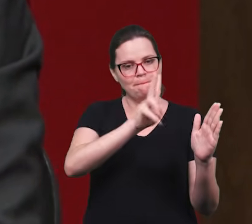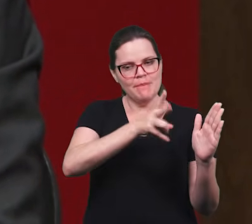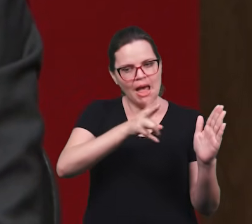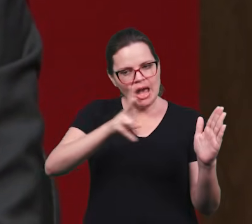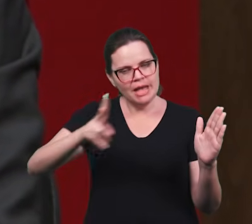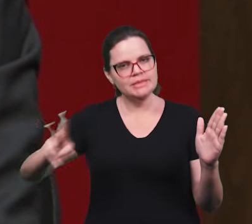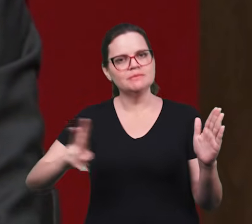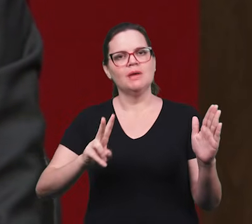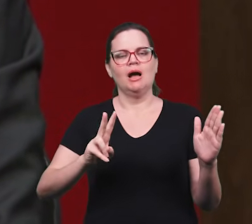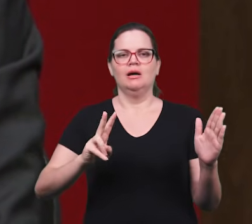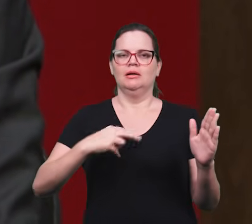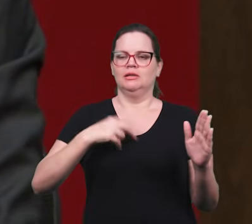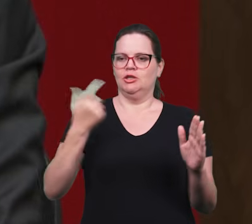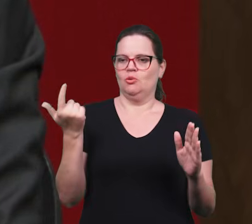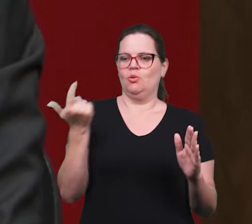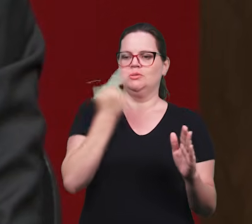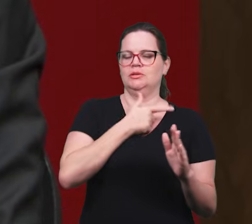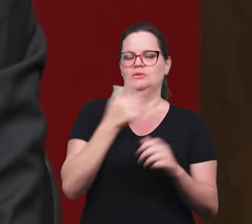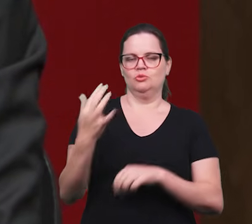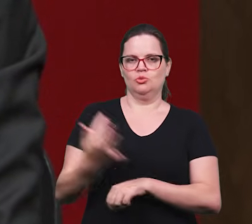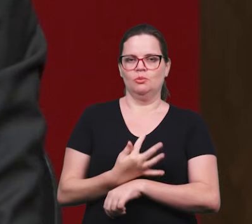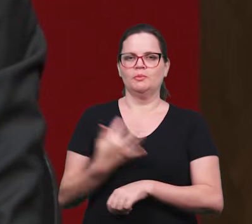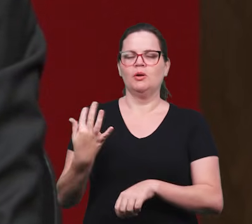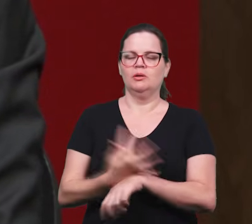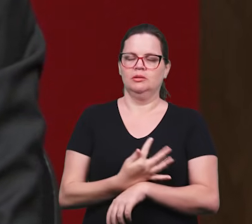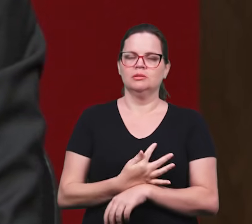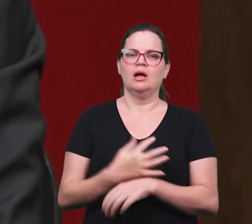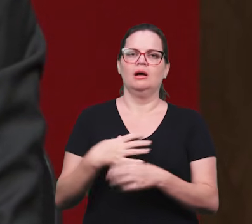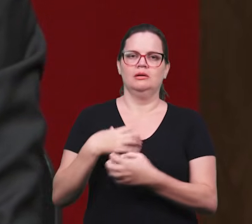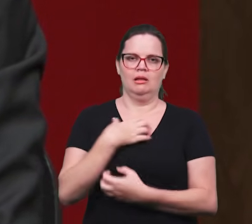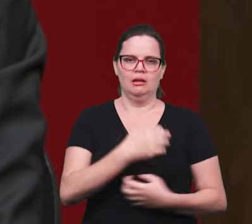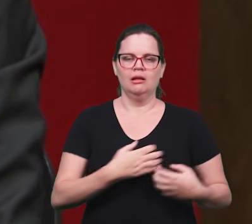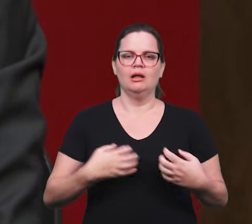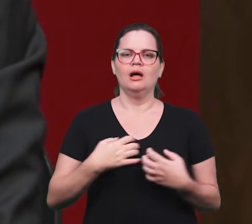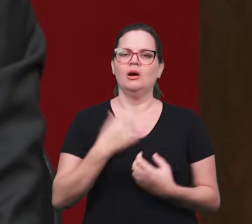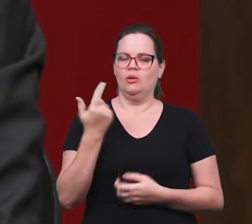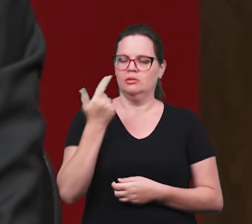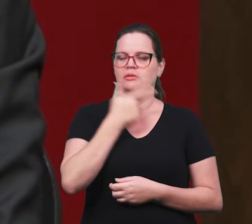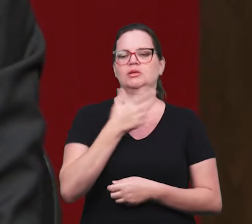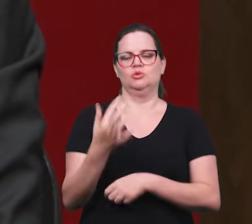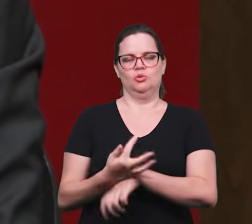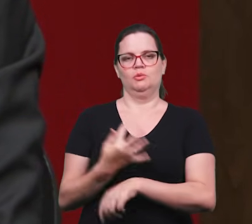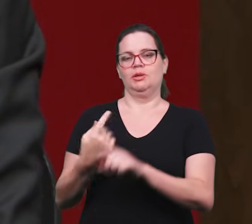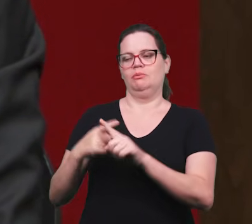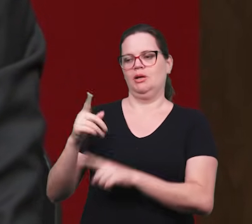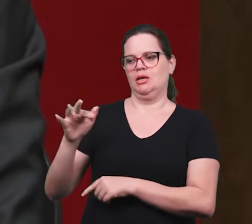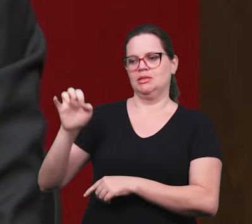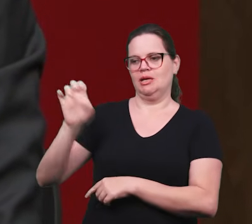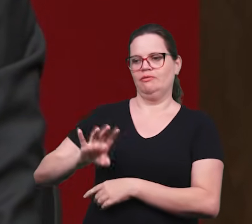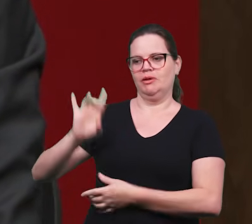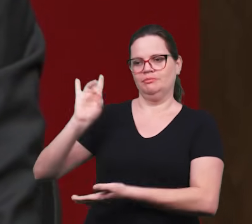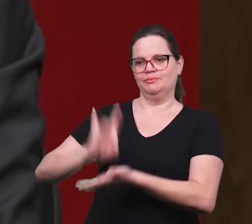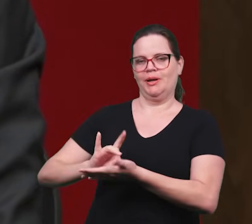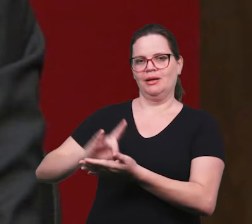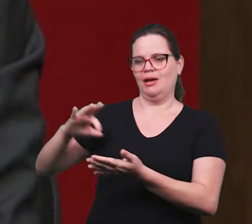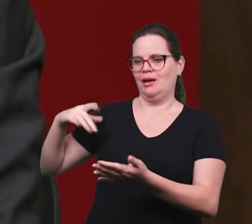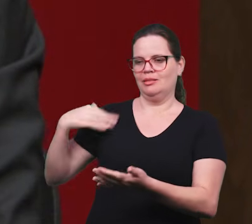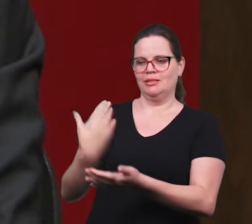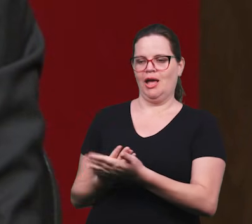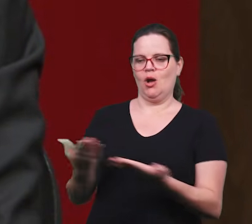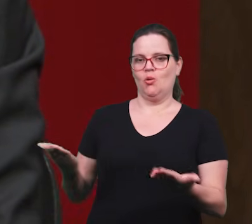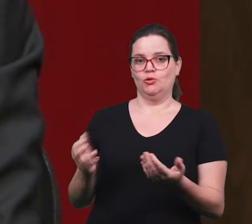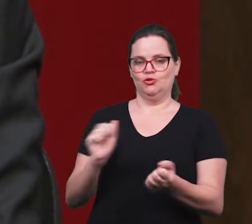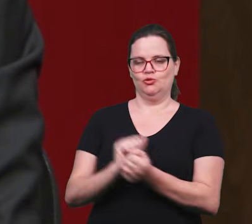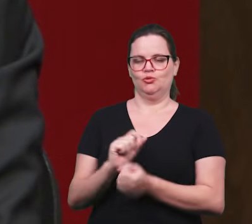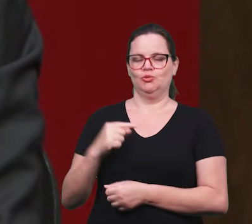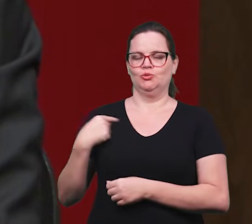de tantas aflições que os irmãos passaram naqueles dias, e esta mesma fé que tem sido conosco, nos ajudando